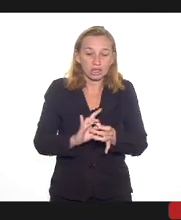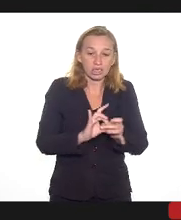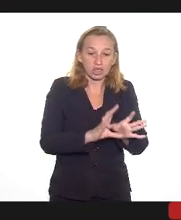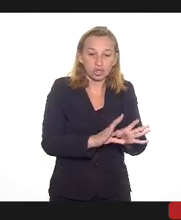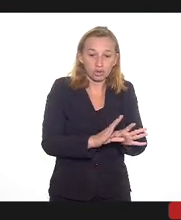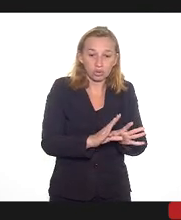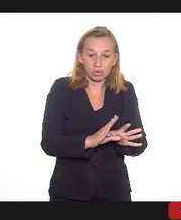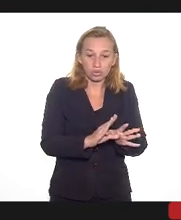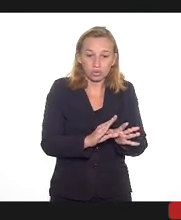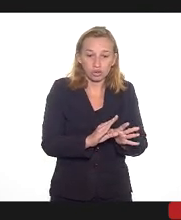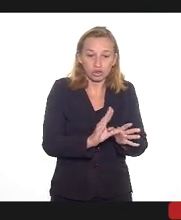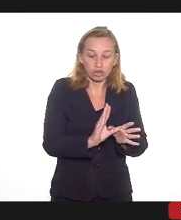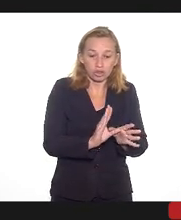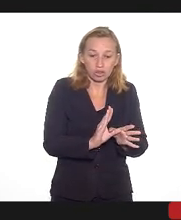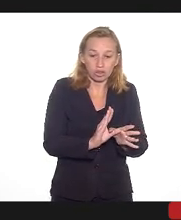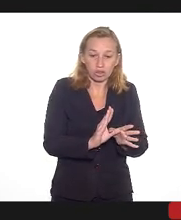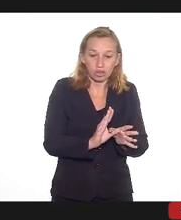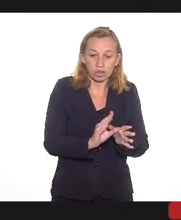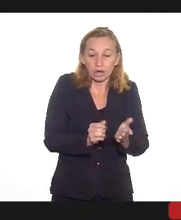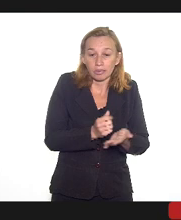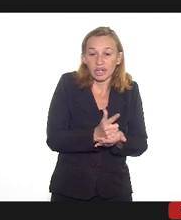aplicar